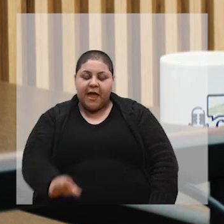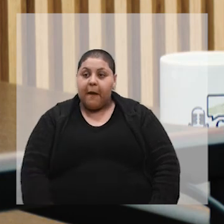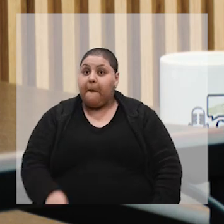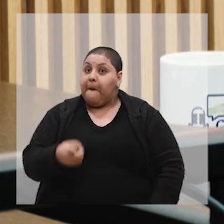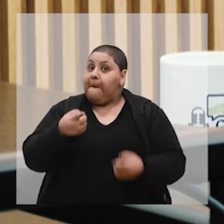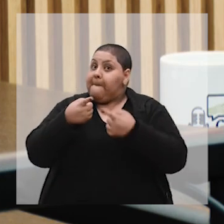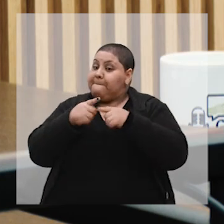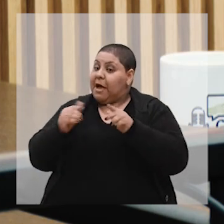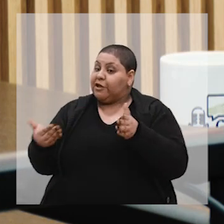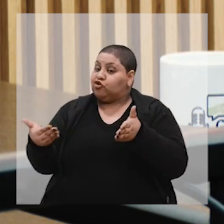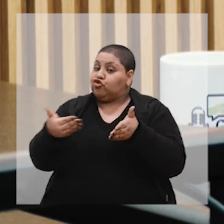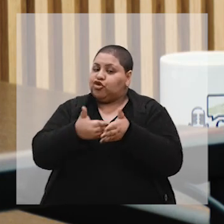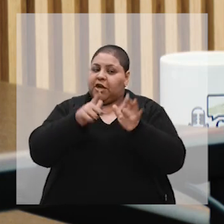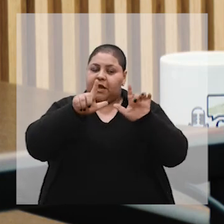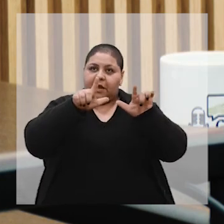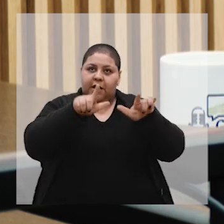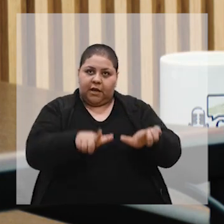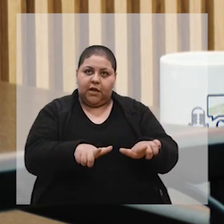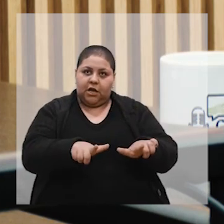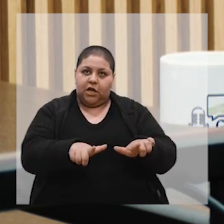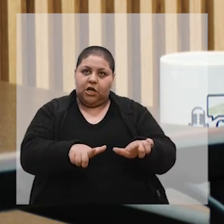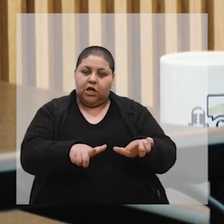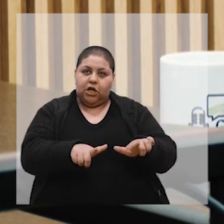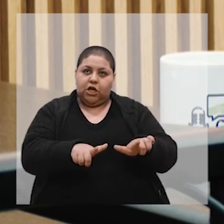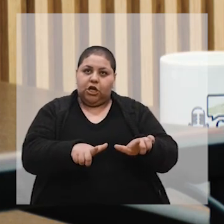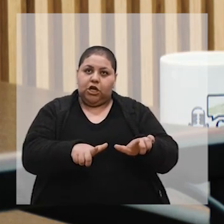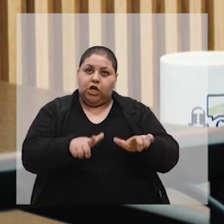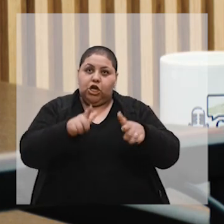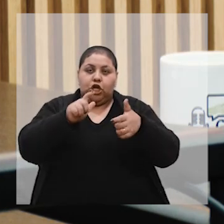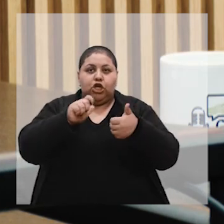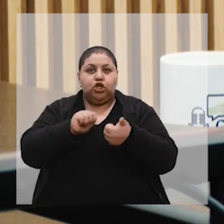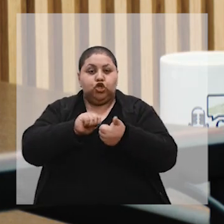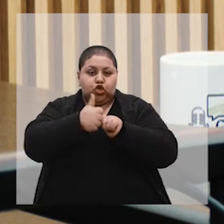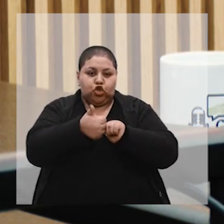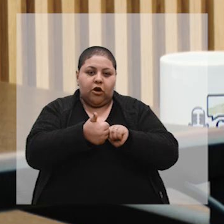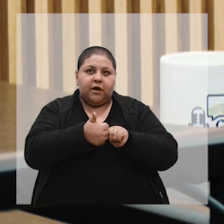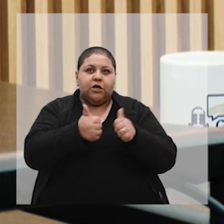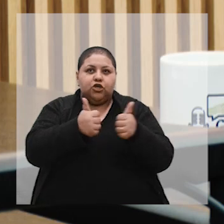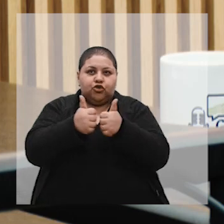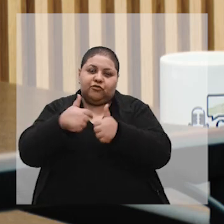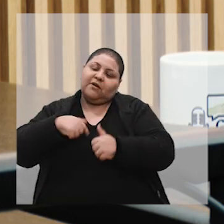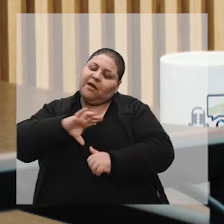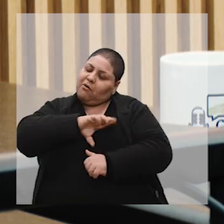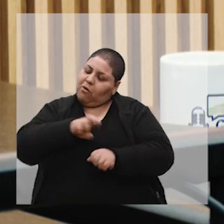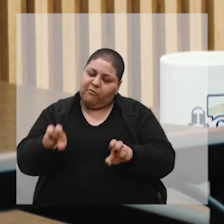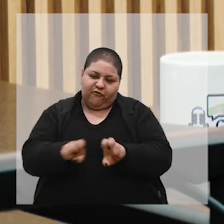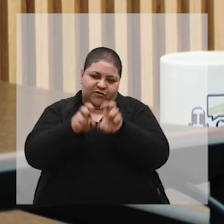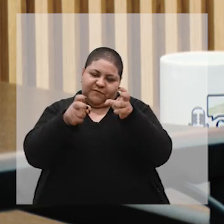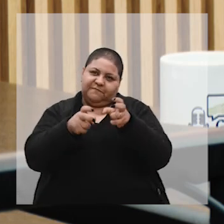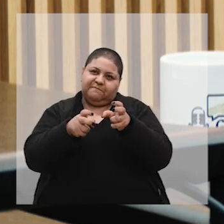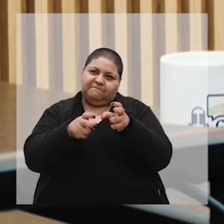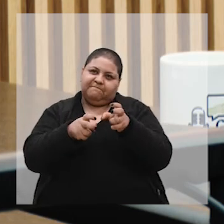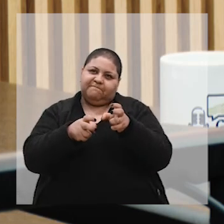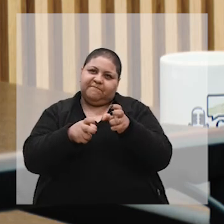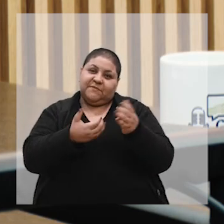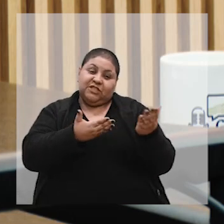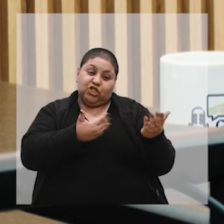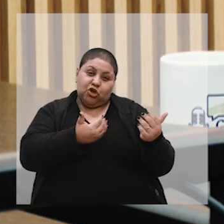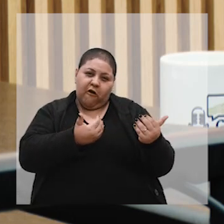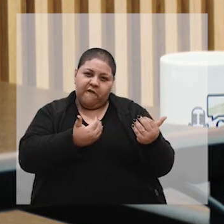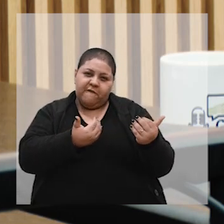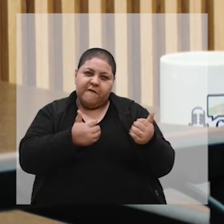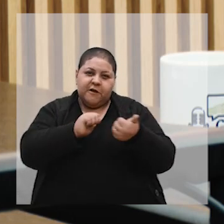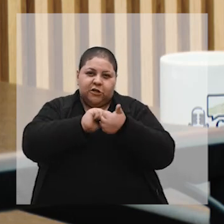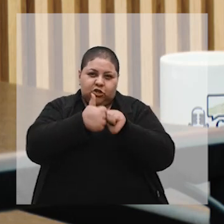quando tu chega na quadra e tu bota essa gurizada jogar, essa gurizada que realmente ama o futsal, eu amo o futsal, cara. E tu bota essa